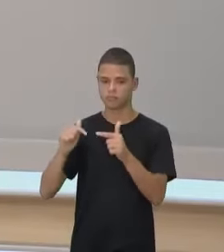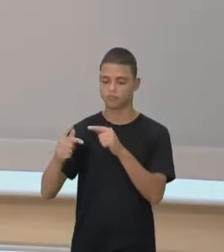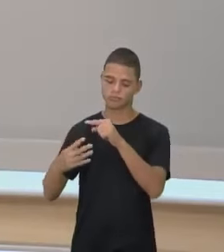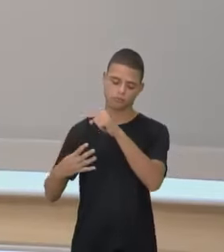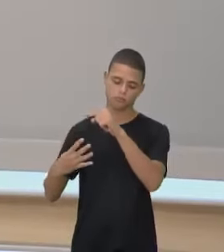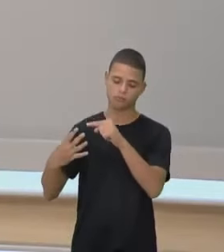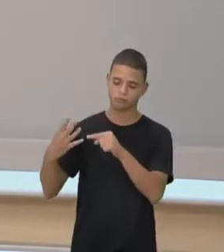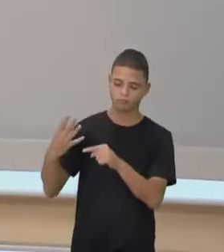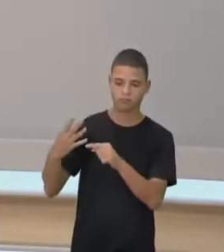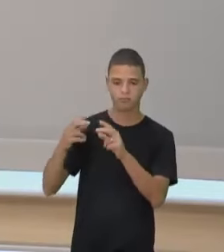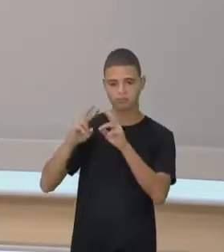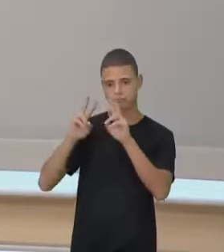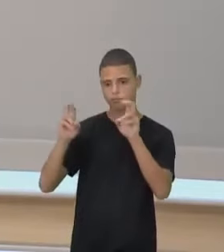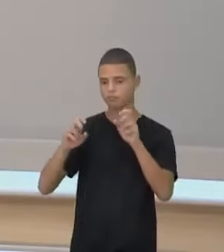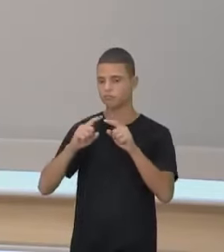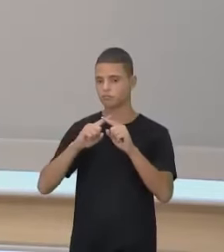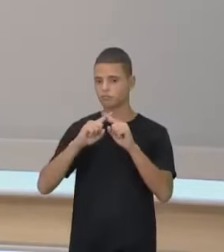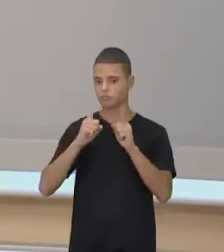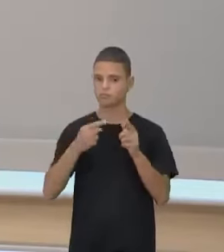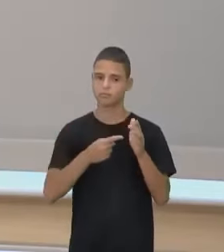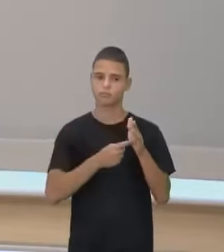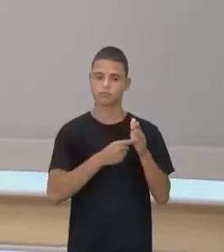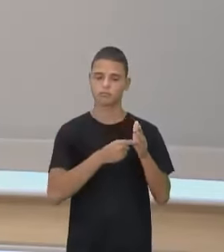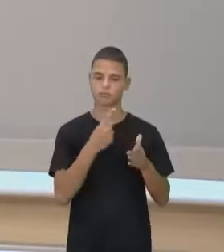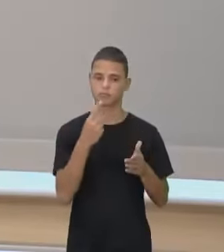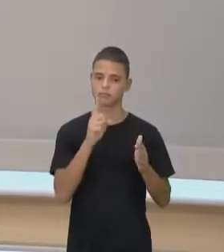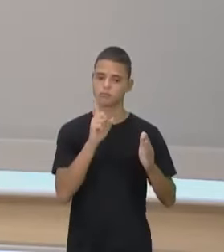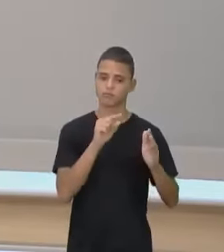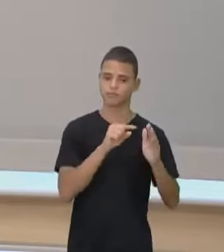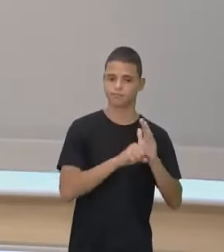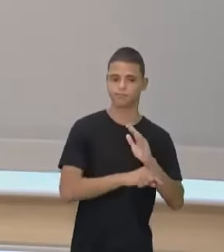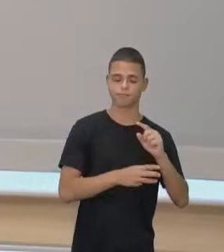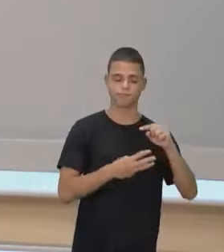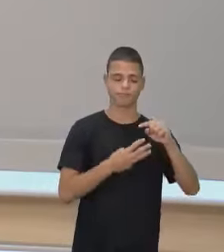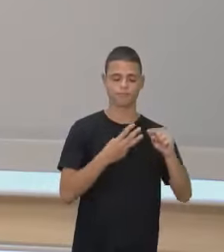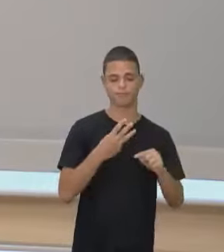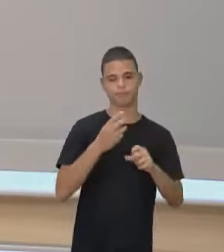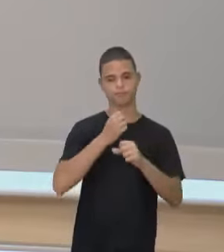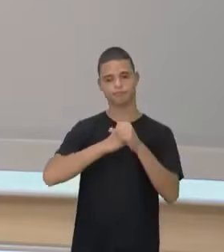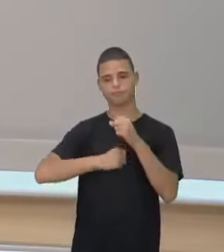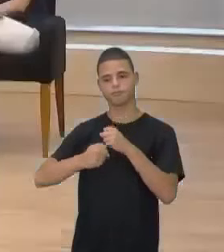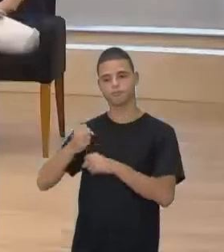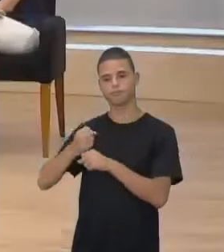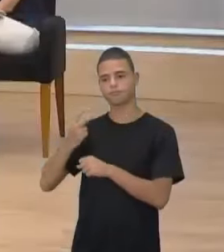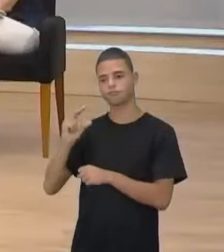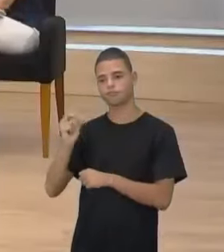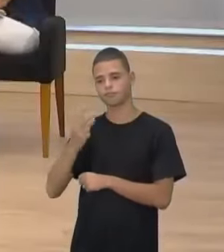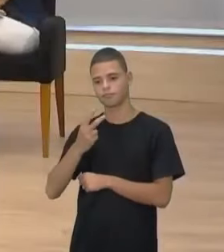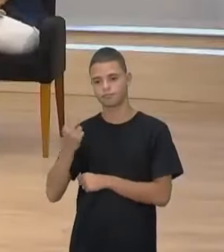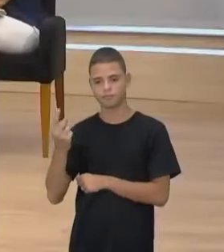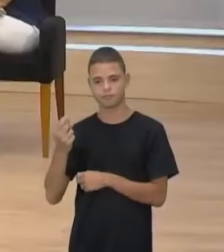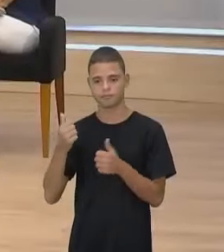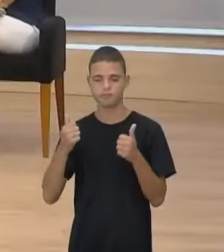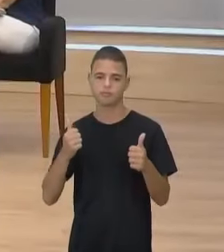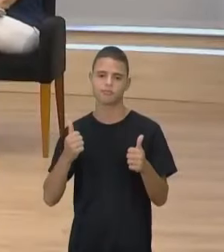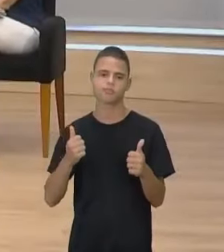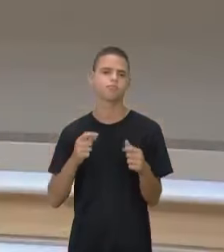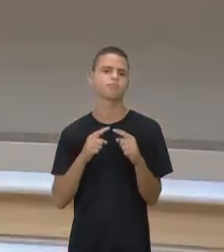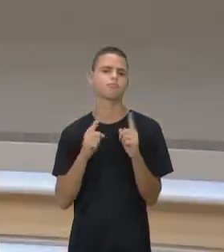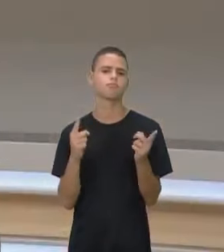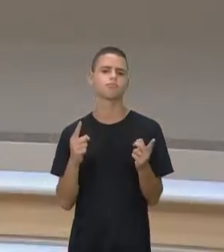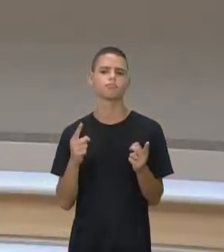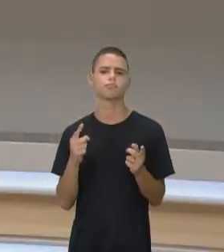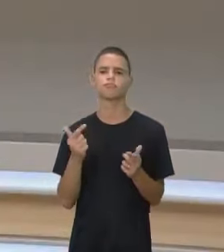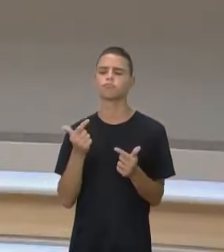no cronograma, sendo que a primeira, né, que é a de hoje, a gente vai aprofundar essas 3 primeiras do ano passado. Isso, aí o pessoal vai falar, poxa, e os